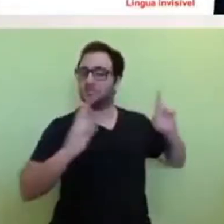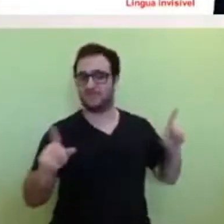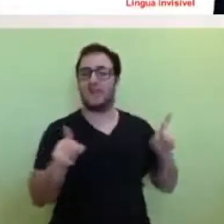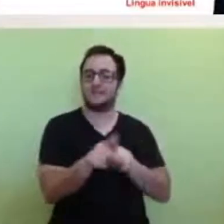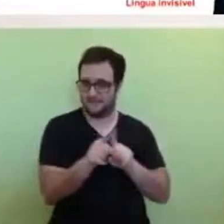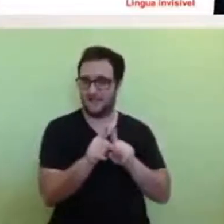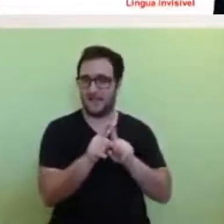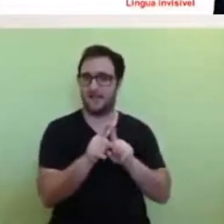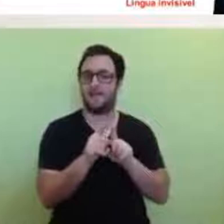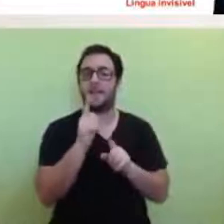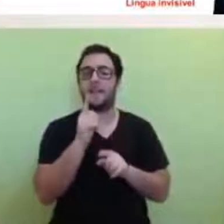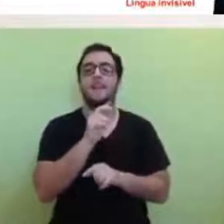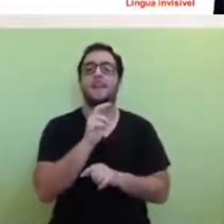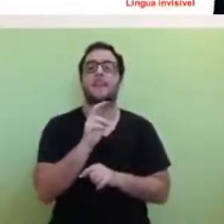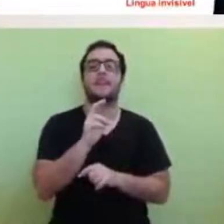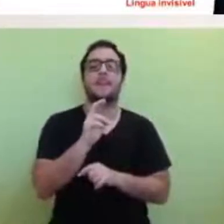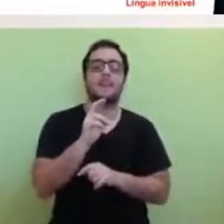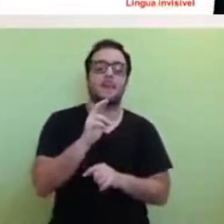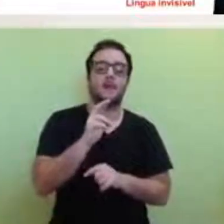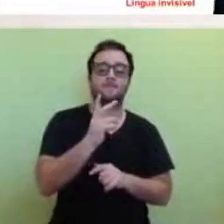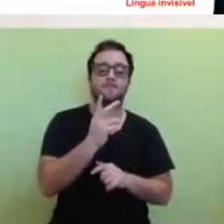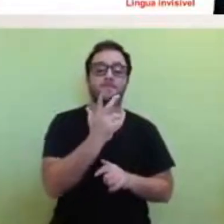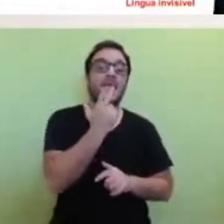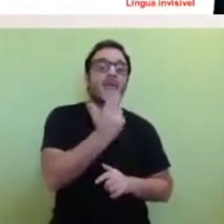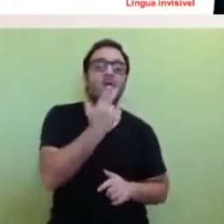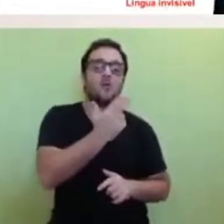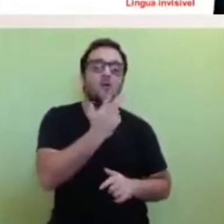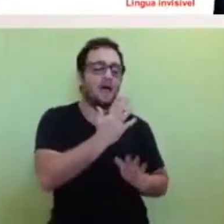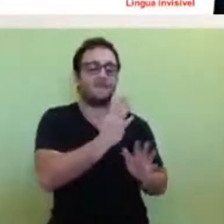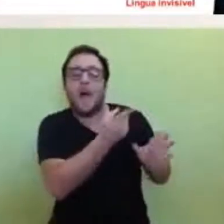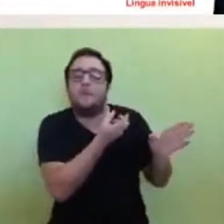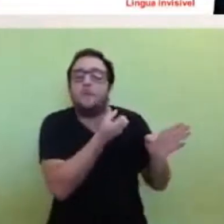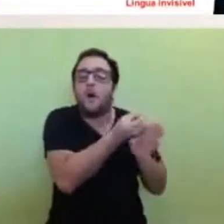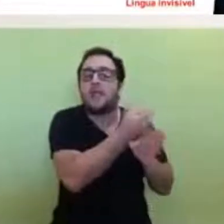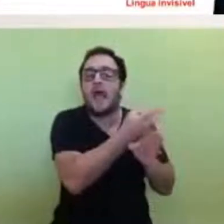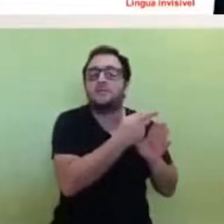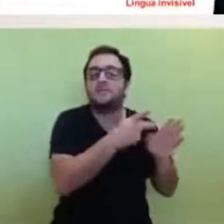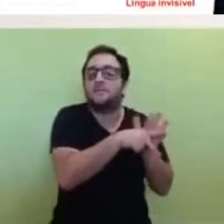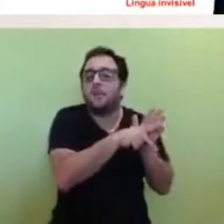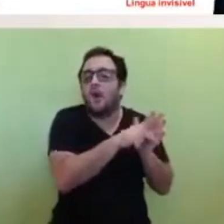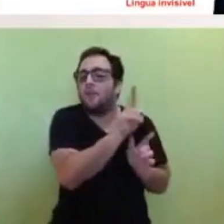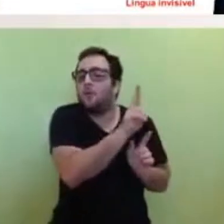de língua, mas modalidades de uso, que é uma modalidade